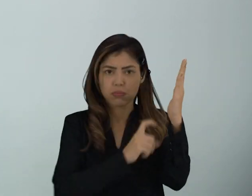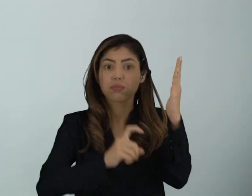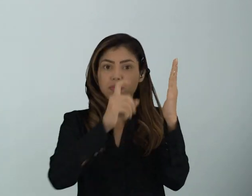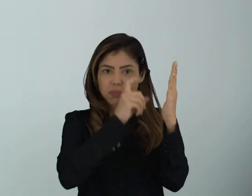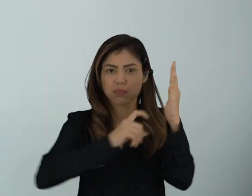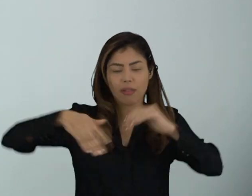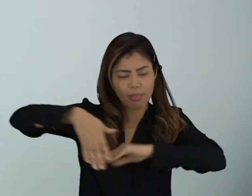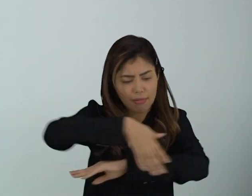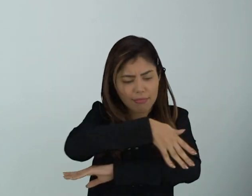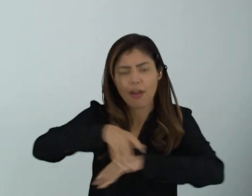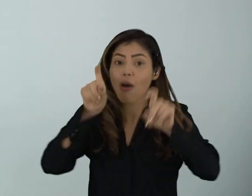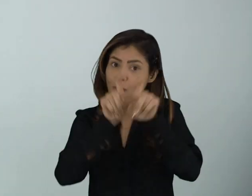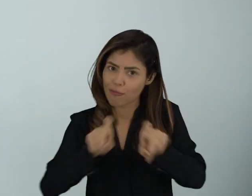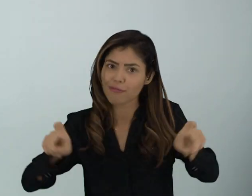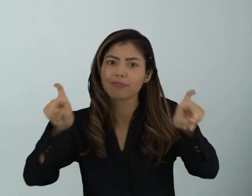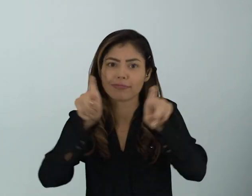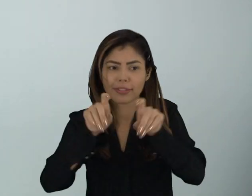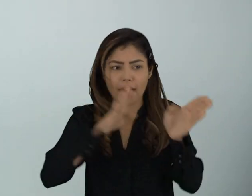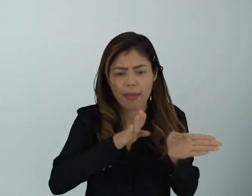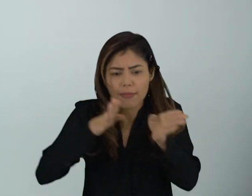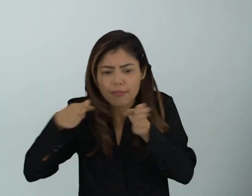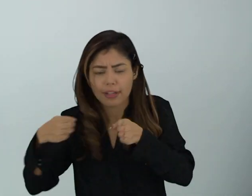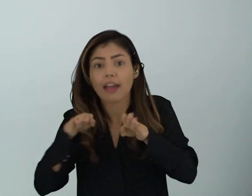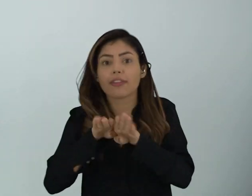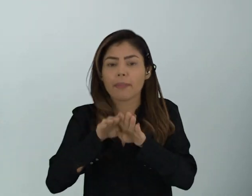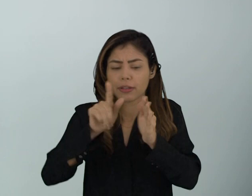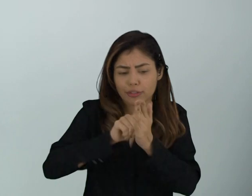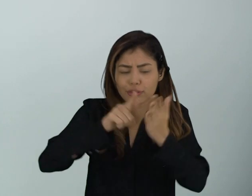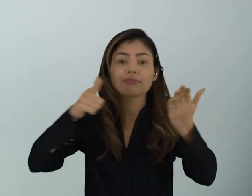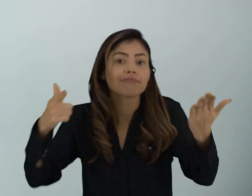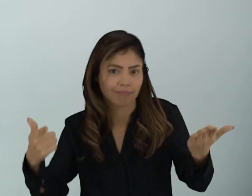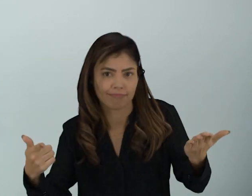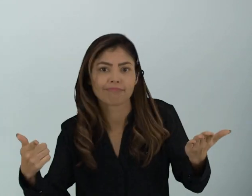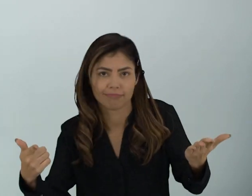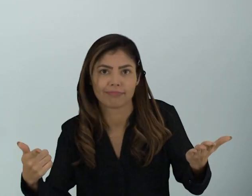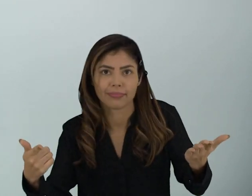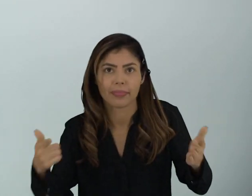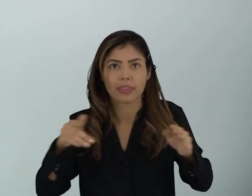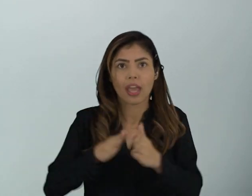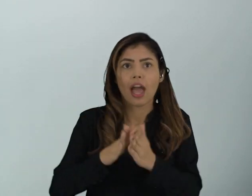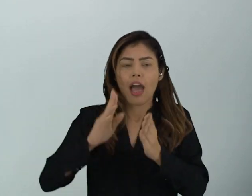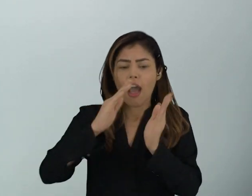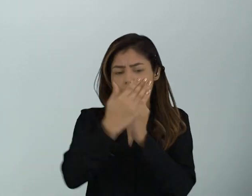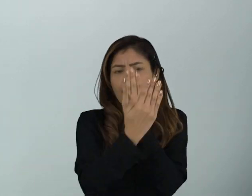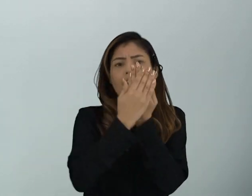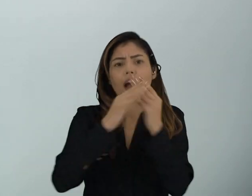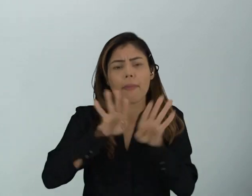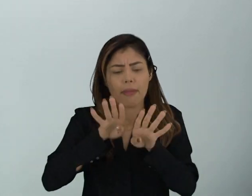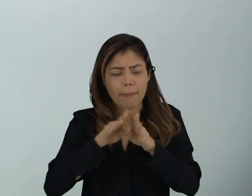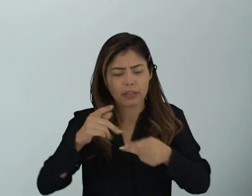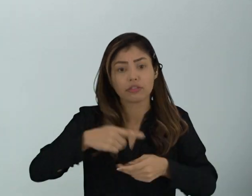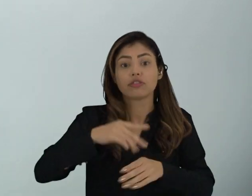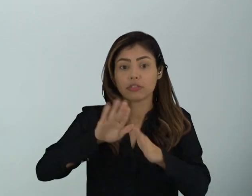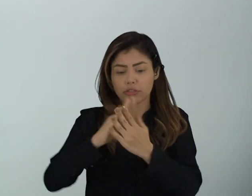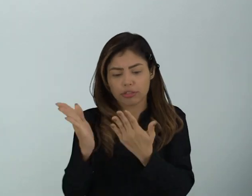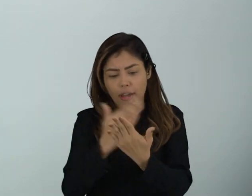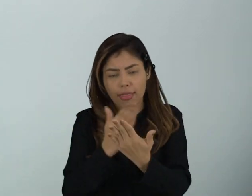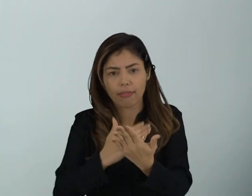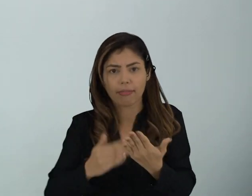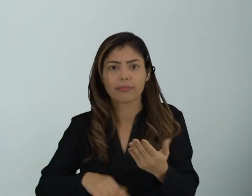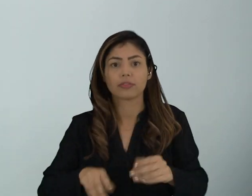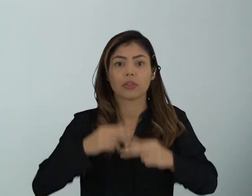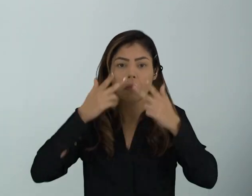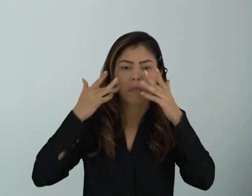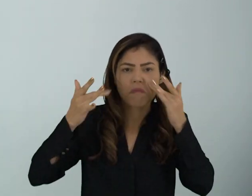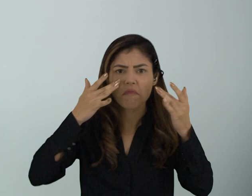ruas, no computador, na parte gráfica de jornais e revistas, na capa de discos, de caderno, em